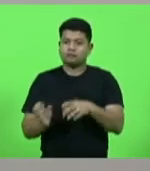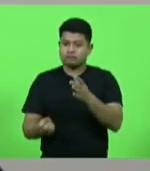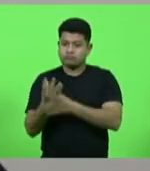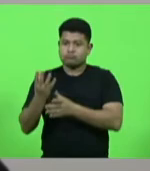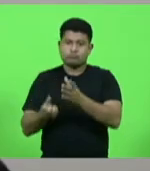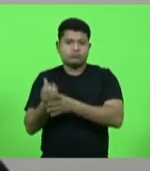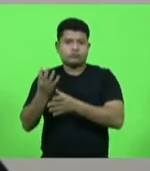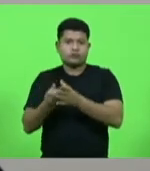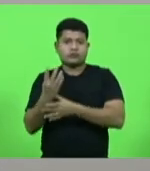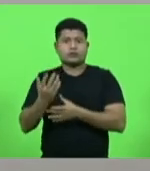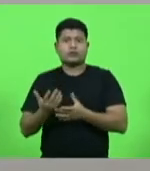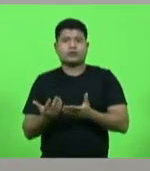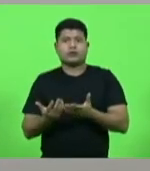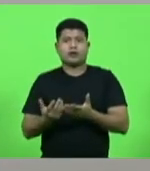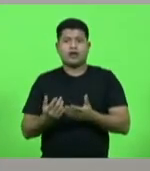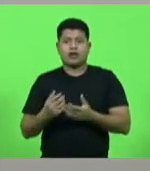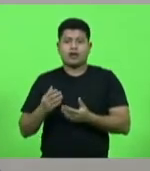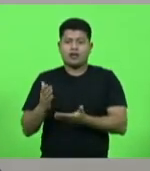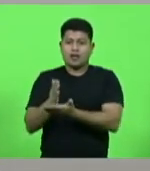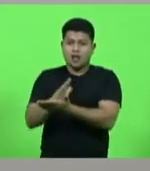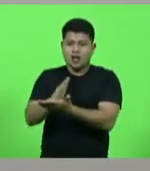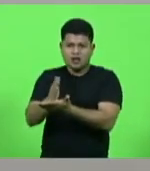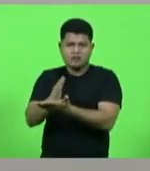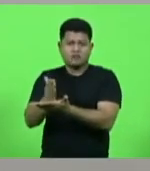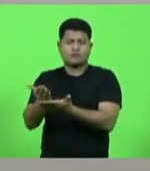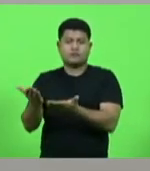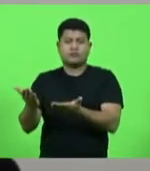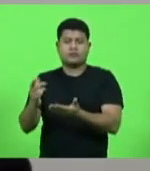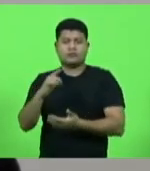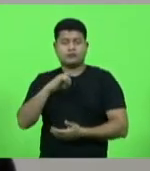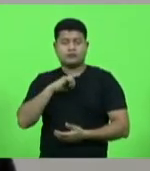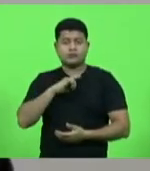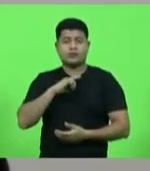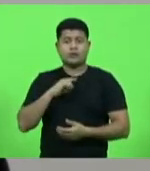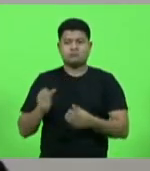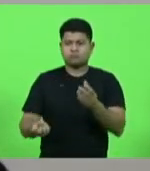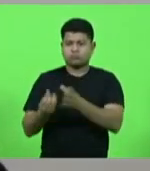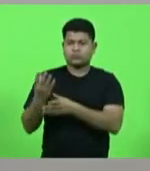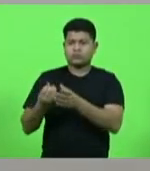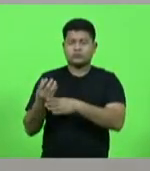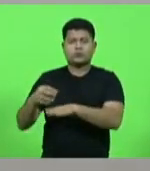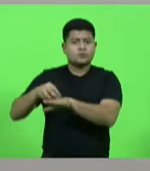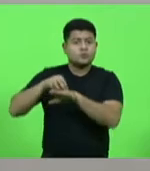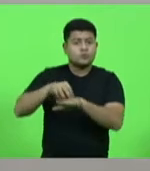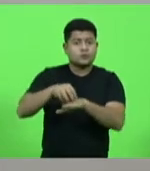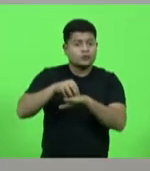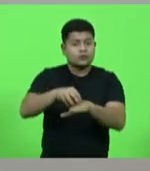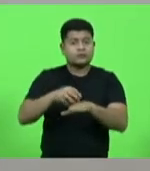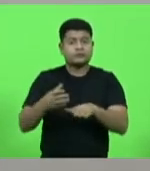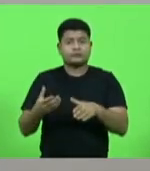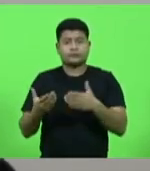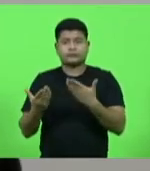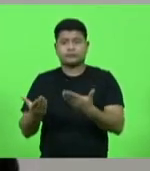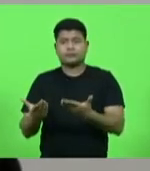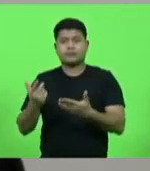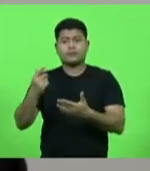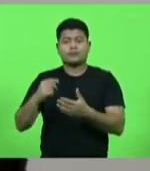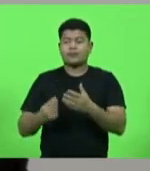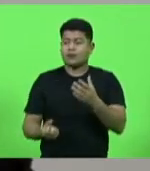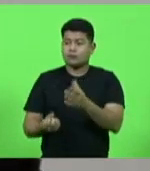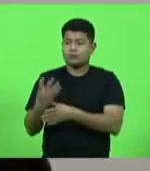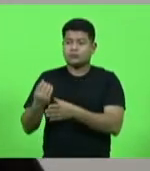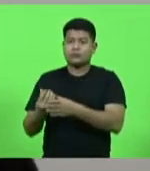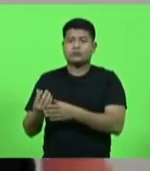que gera divisas, que produz, que transporta essa mesma produção